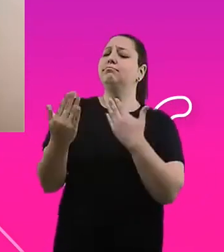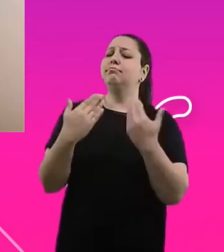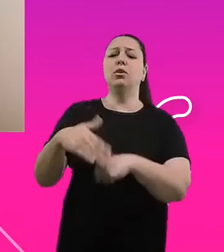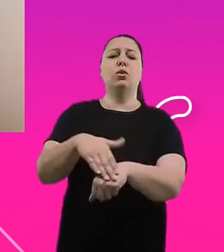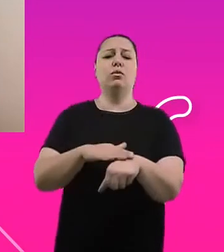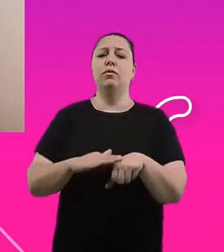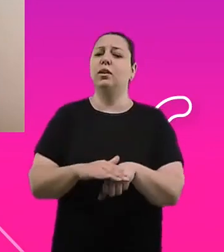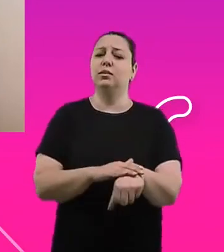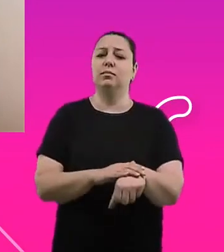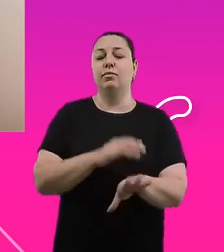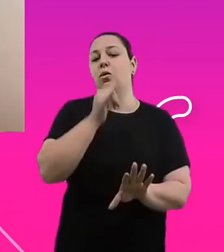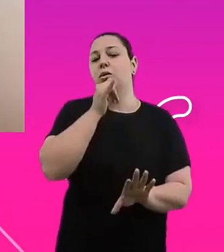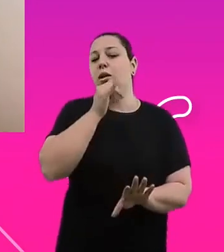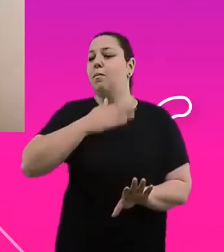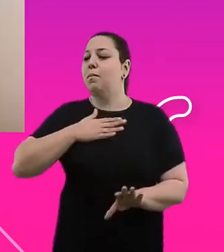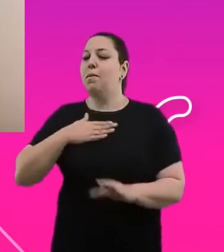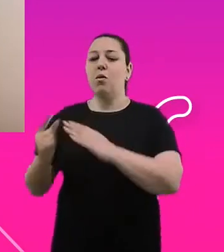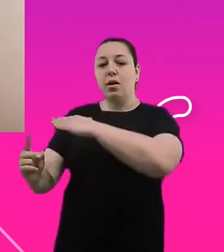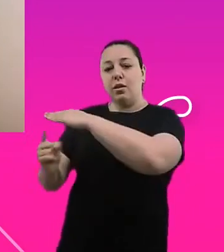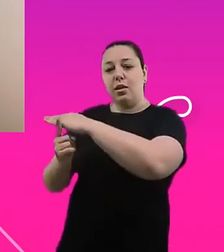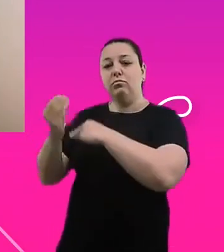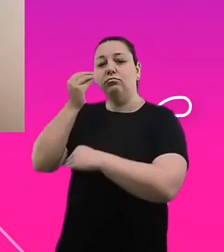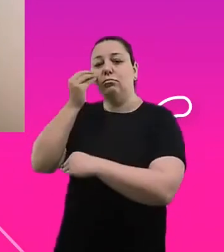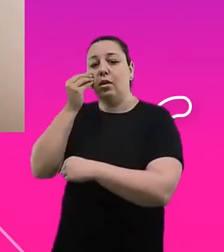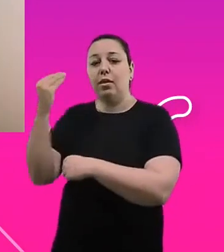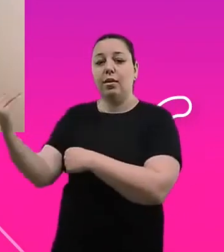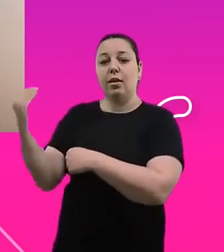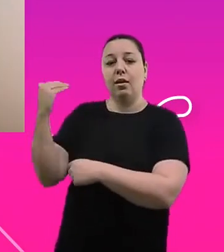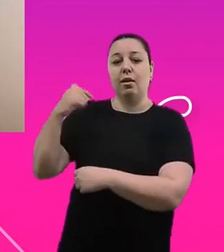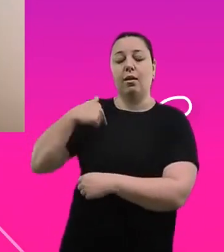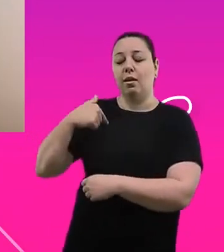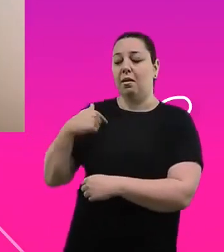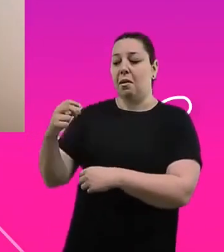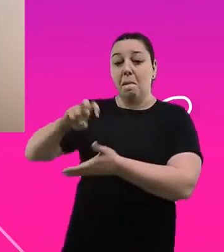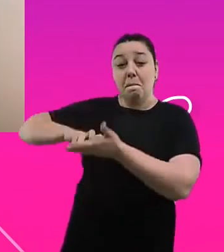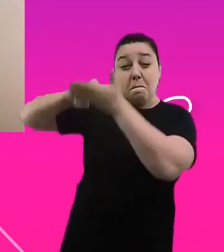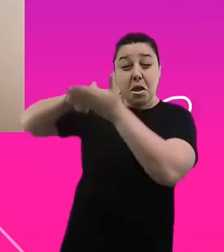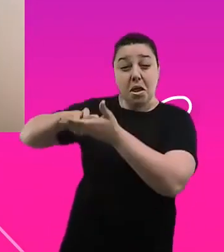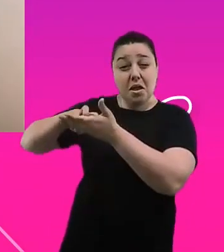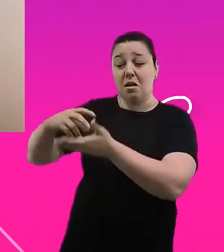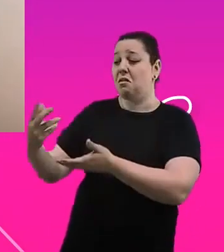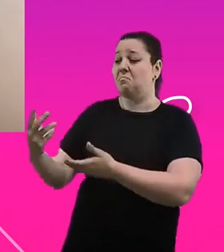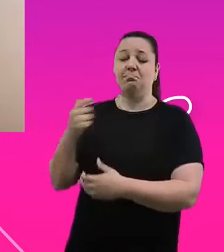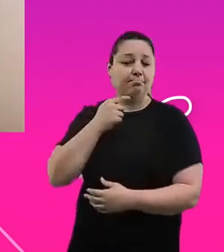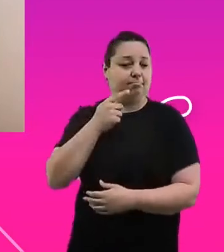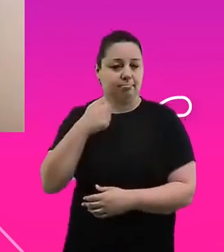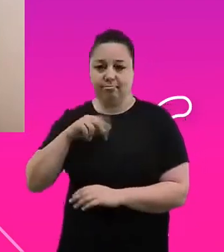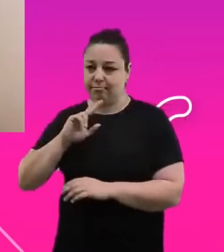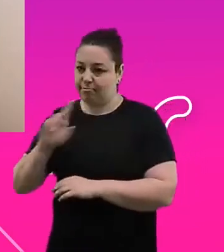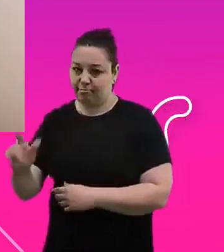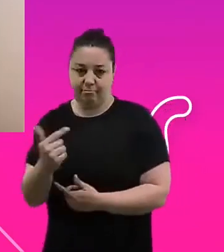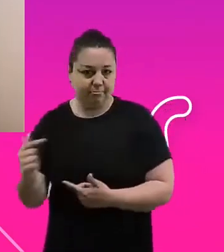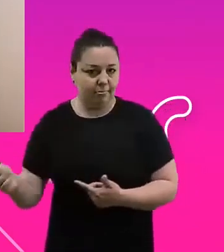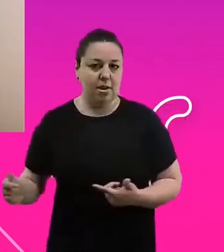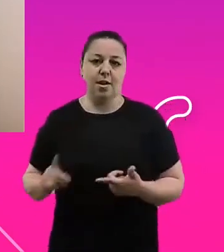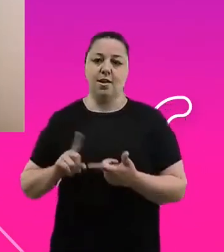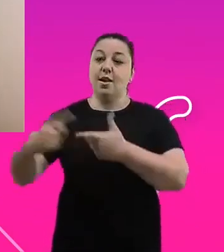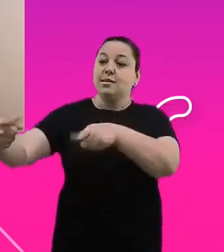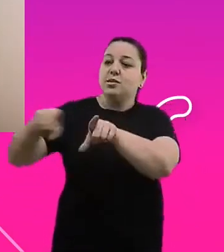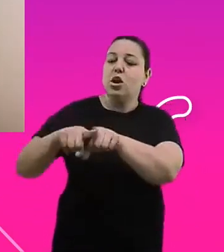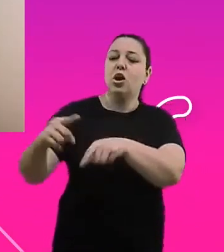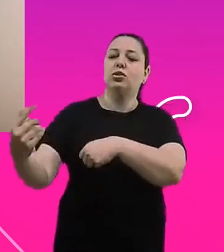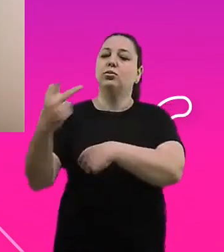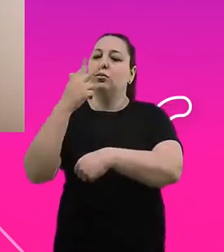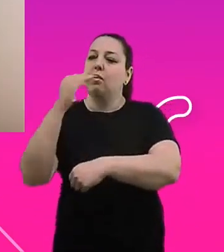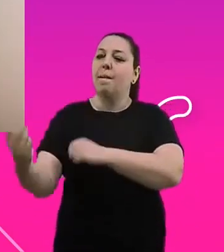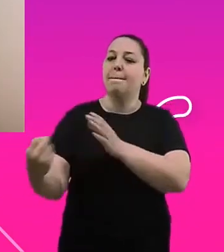não vai conseguir. Se os meus sócios sabem que depois de tal hora eu não vou responder o WhatsApp, quer falar comigo e certeza que